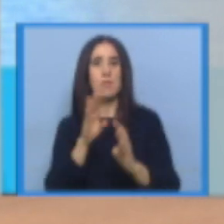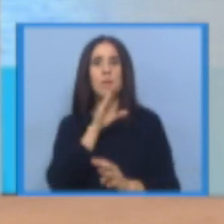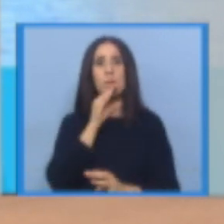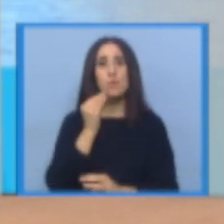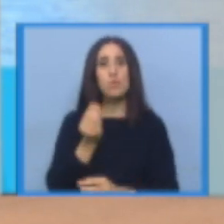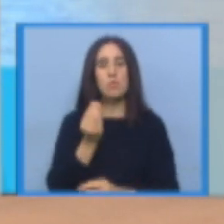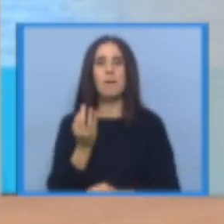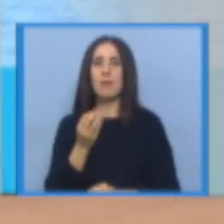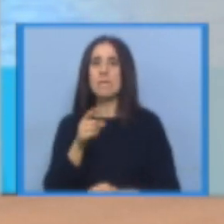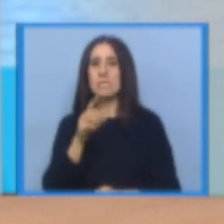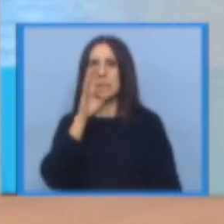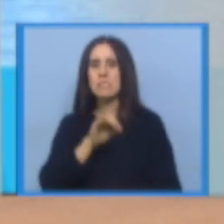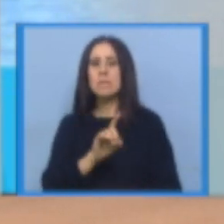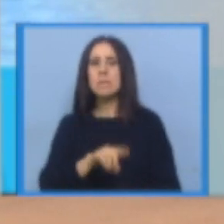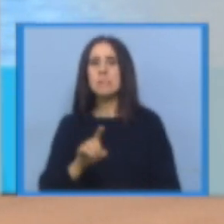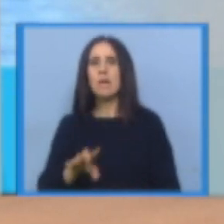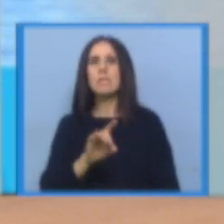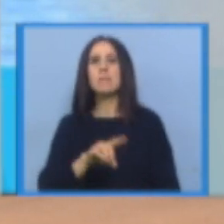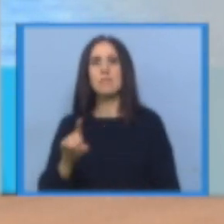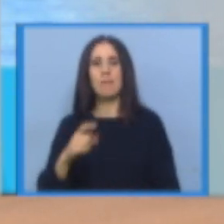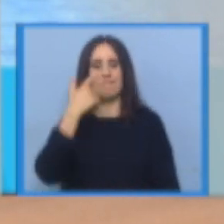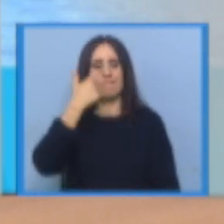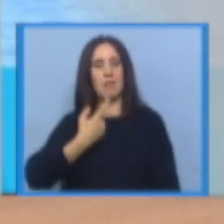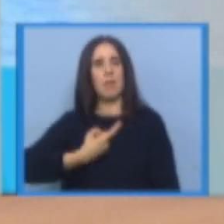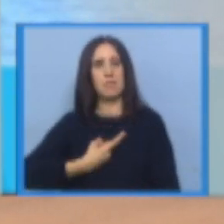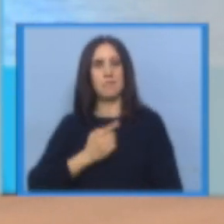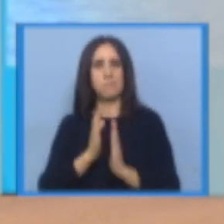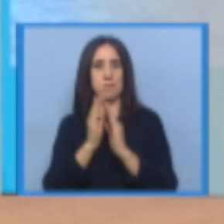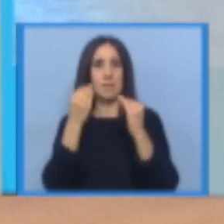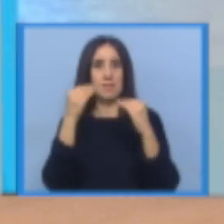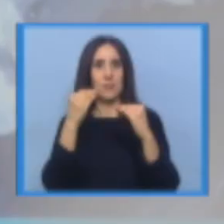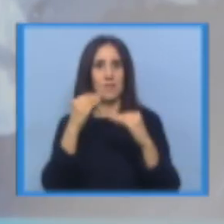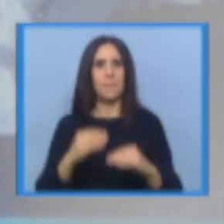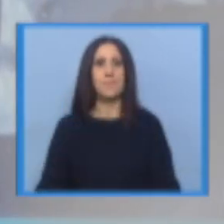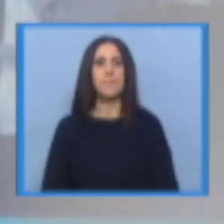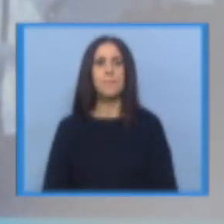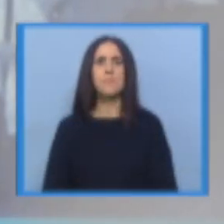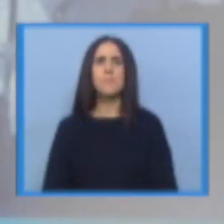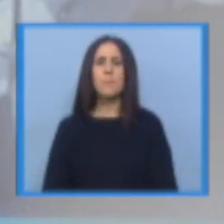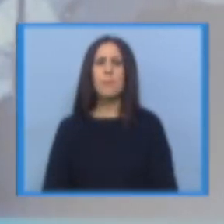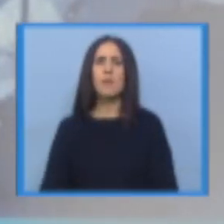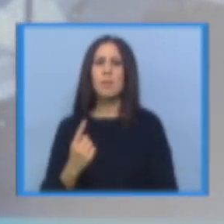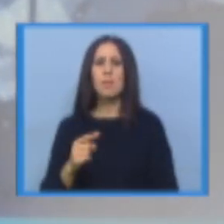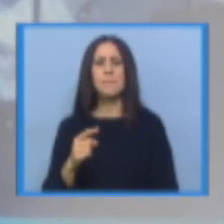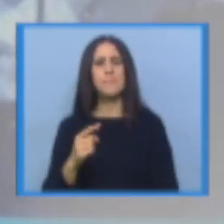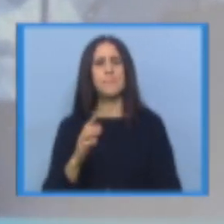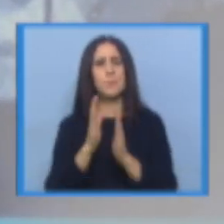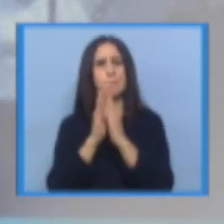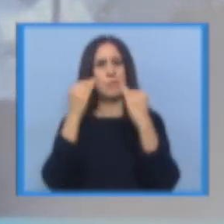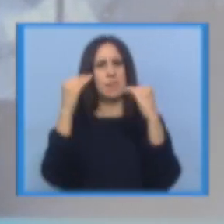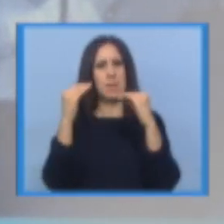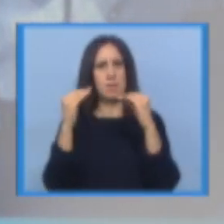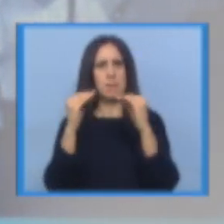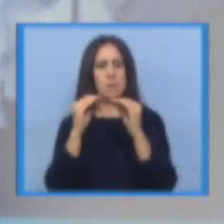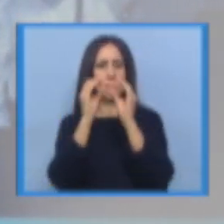que obviamente levanta muitas questões sobre o papel do catequista. Há uma mudança de paradigma na catequese que acredito que